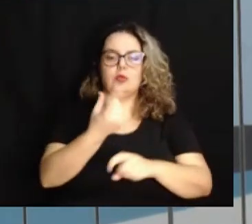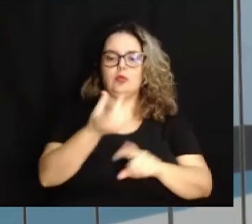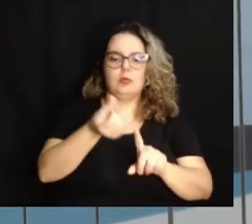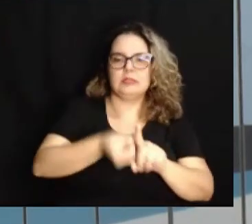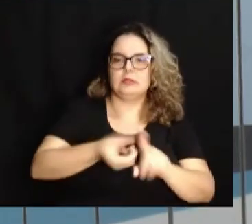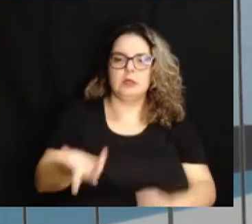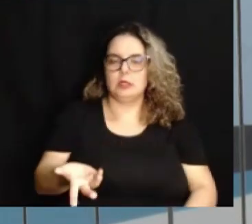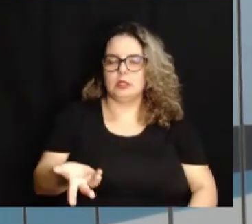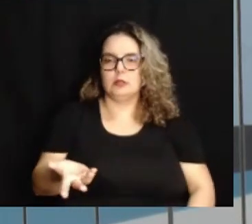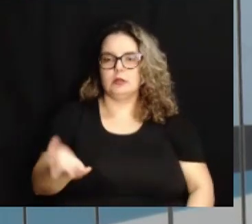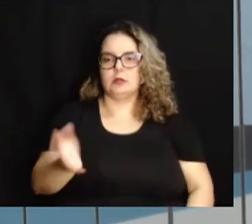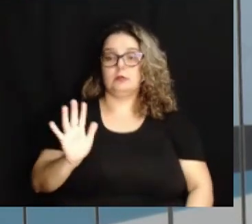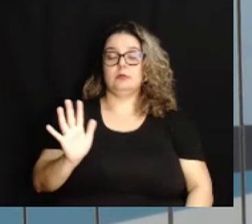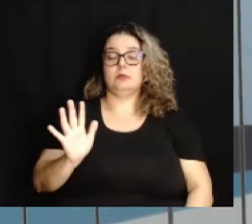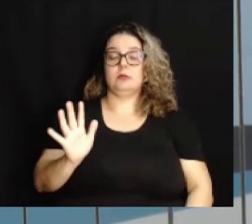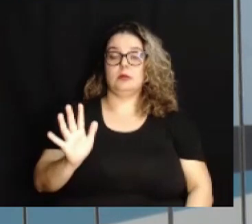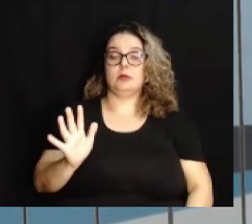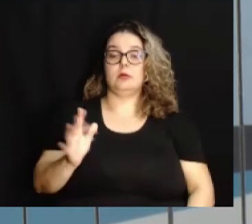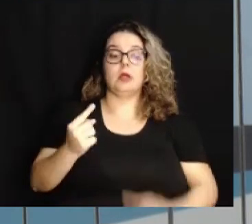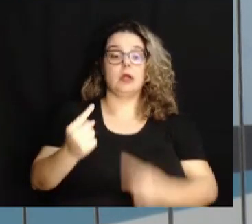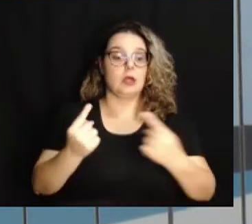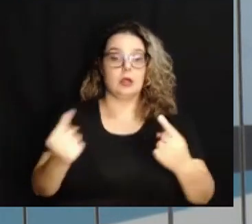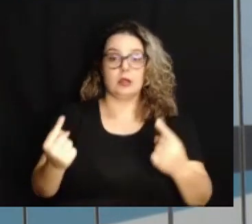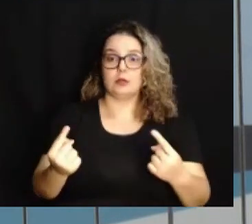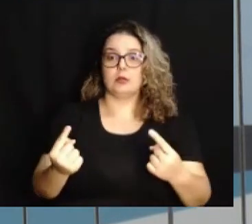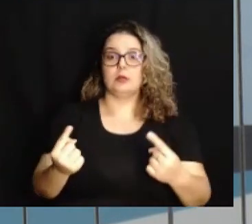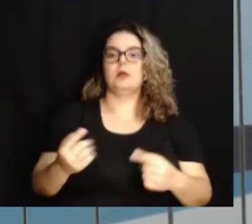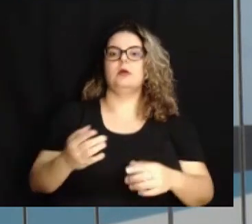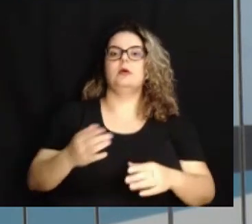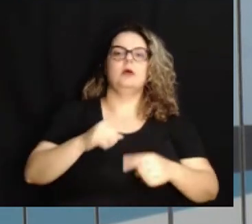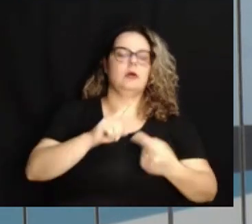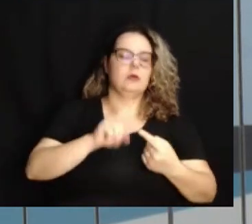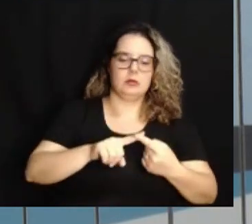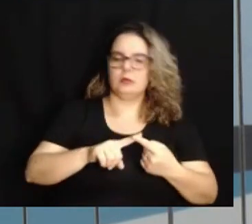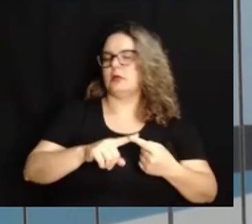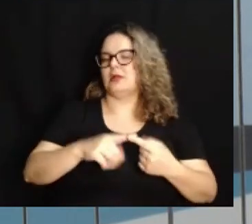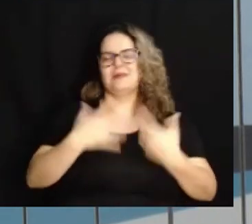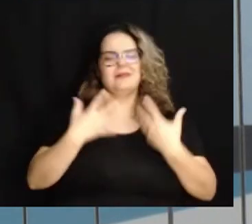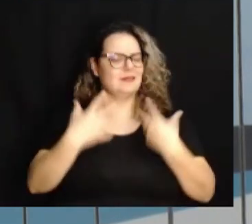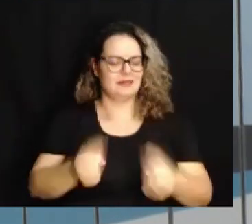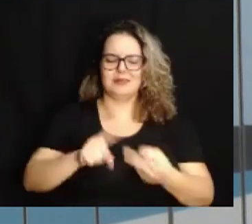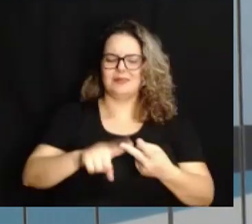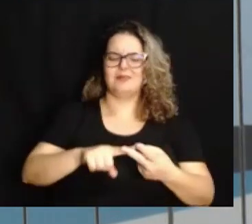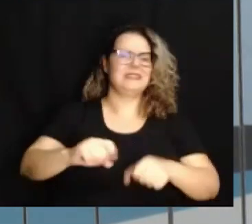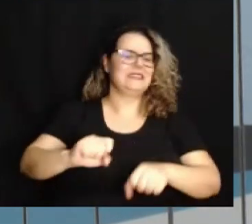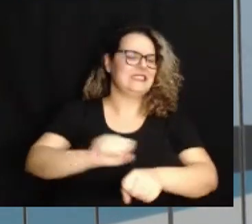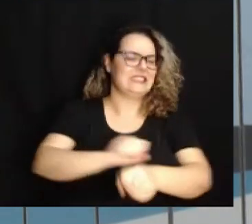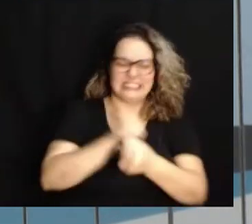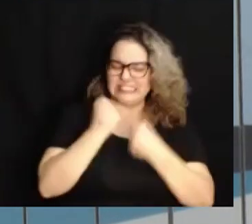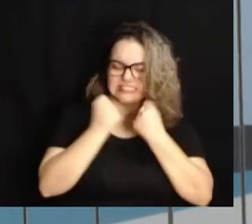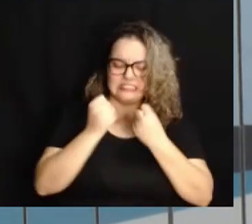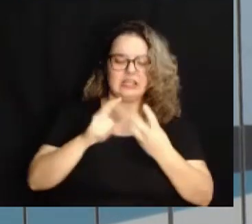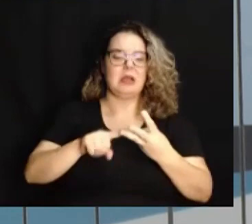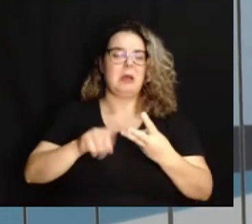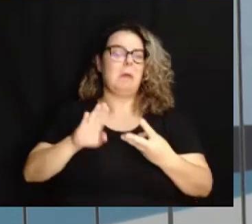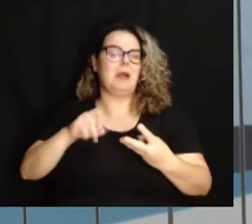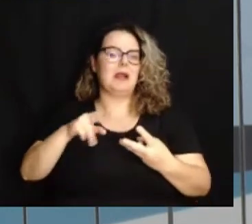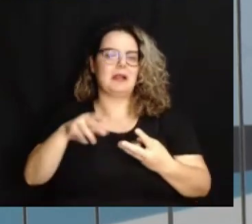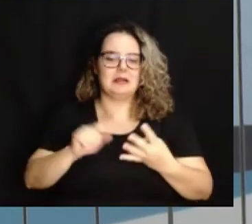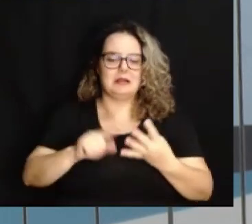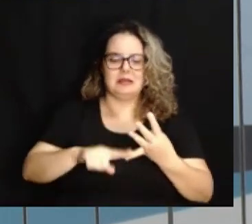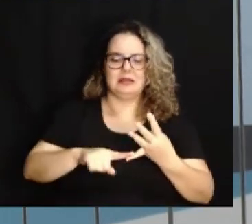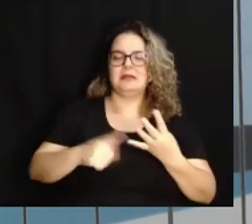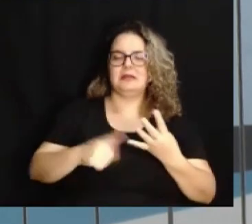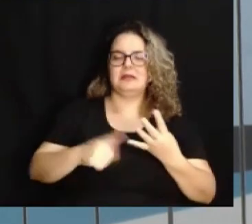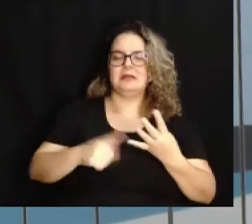um. Então, por mais que a pessoa vai passar pela negação, pela raiva, pela barganha, pela depressão, que é aquele estágio que ela desce, né,